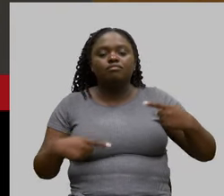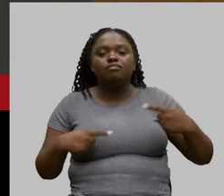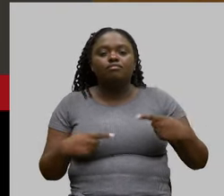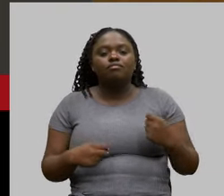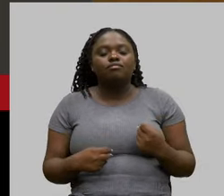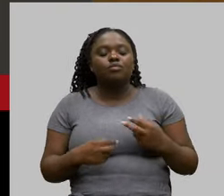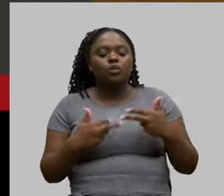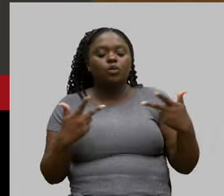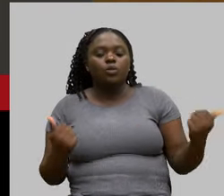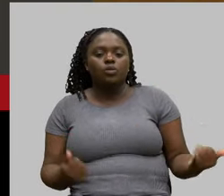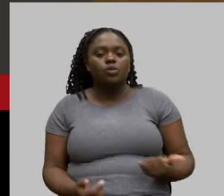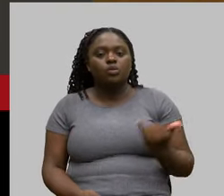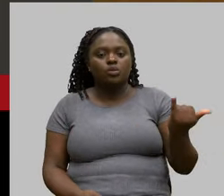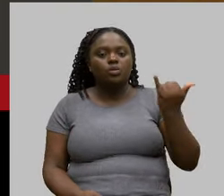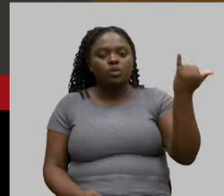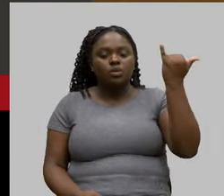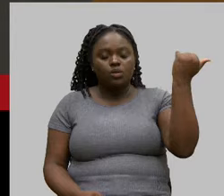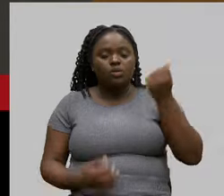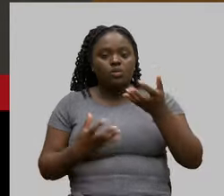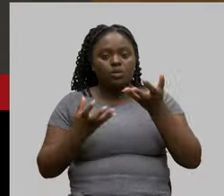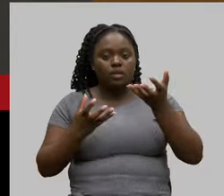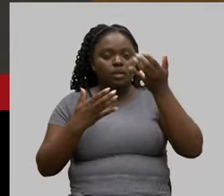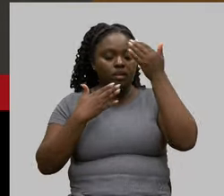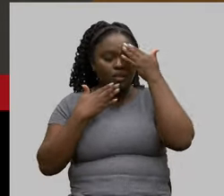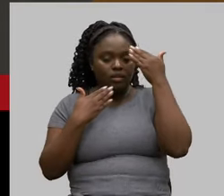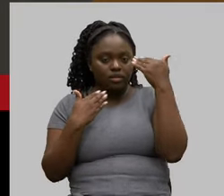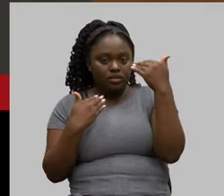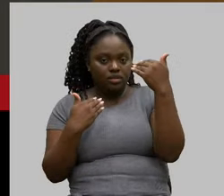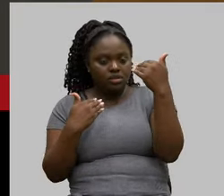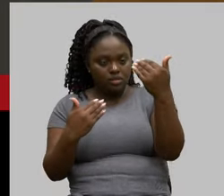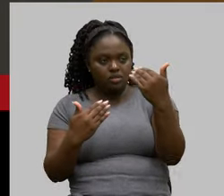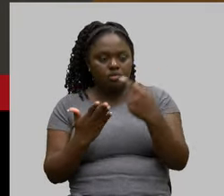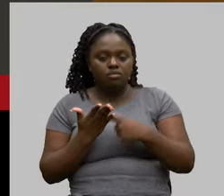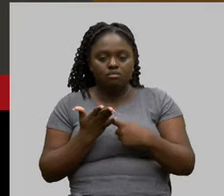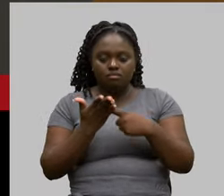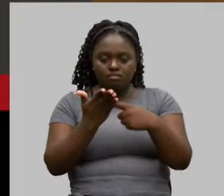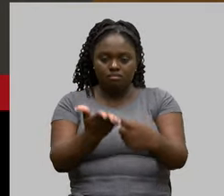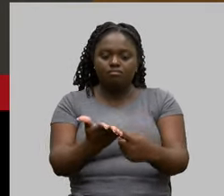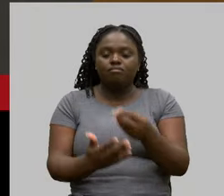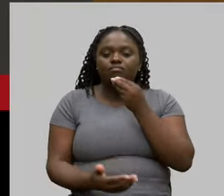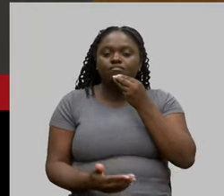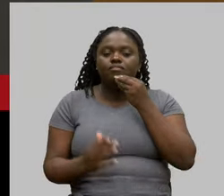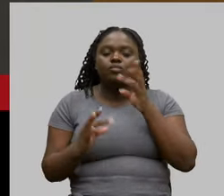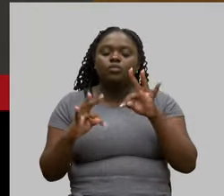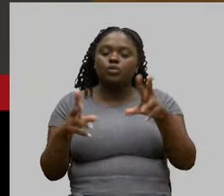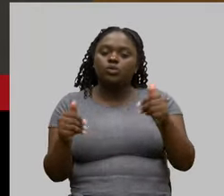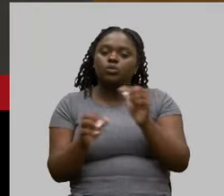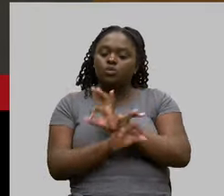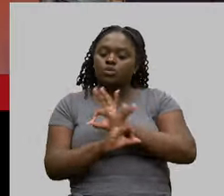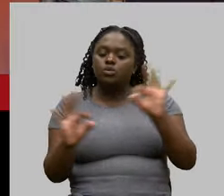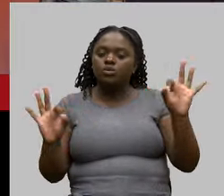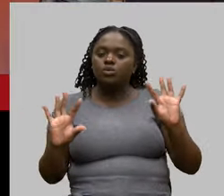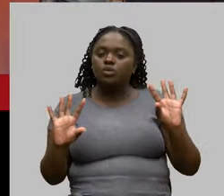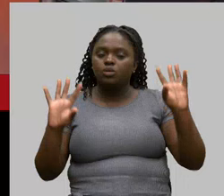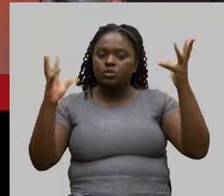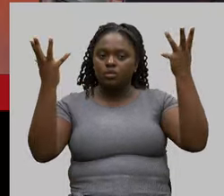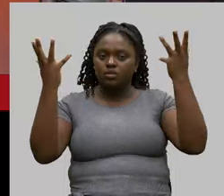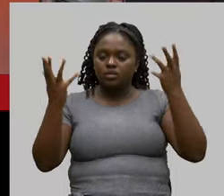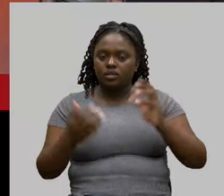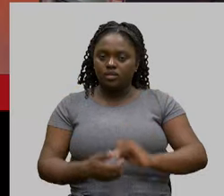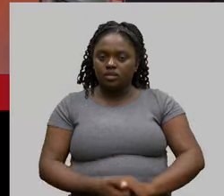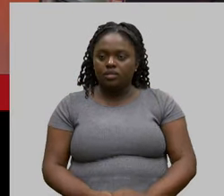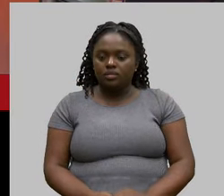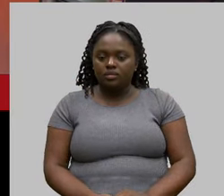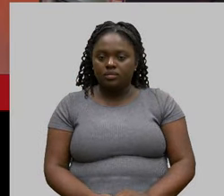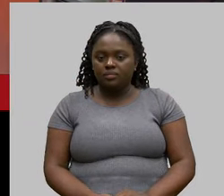eh gostaria de agradecer o convite e desejar a todos um ótimo evento obrigado com